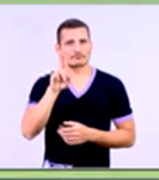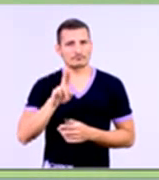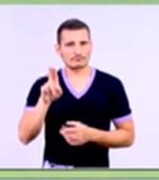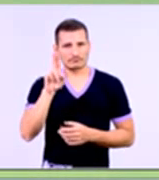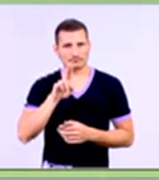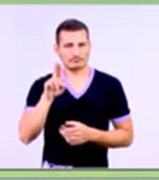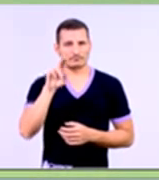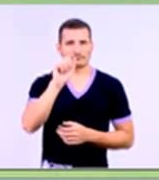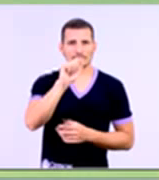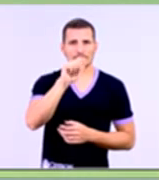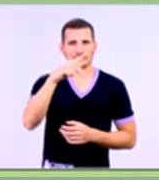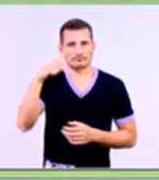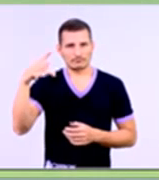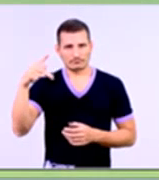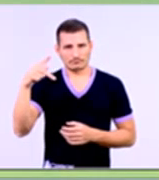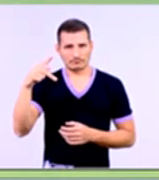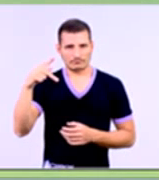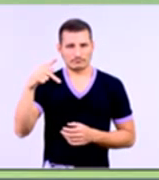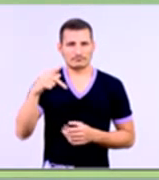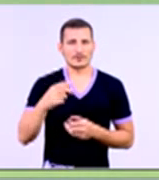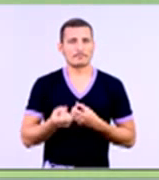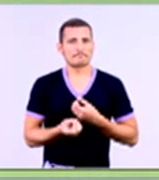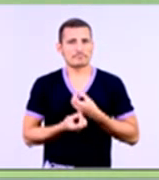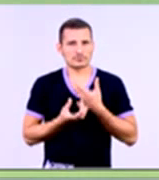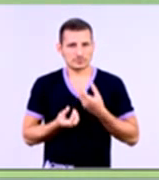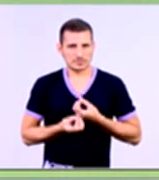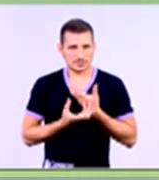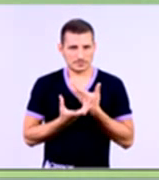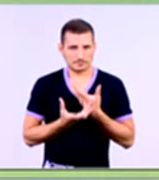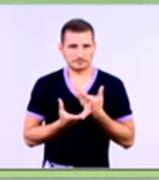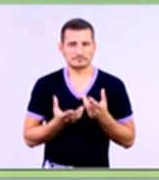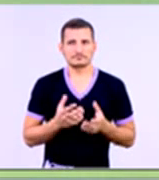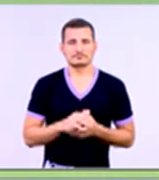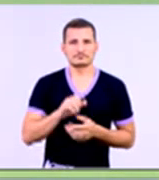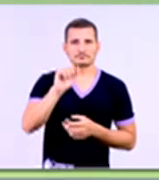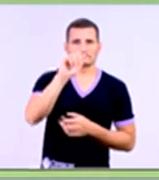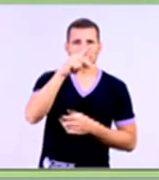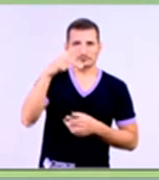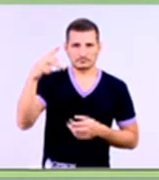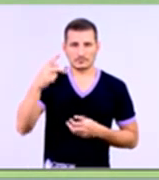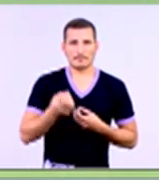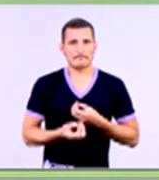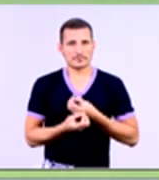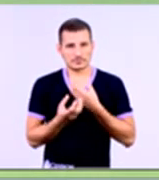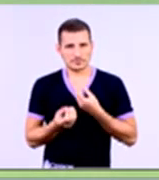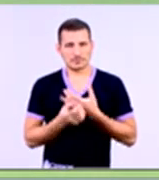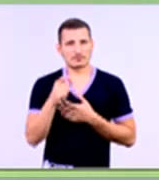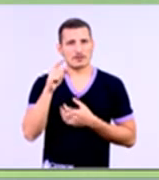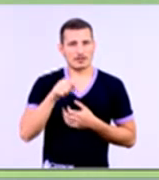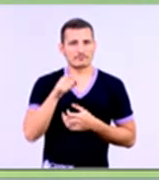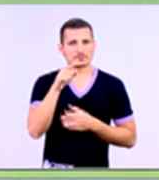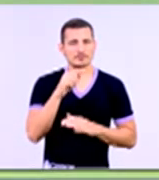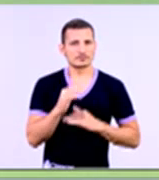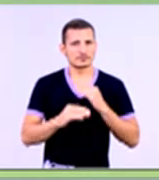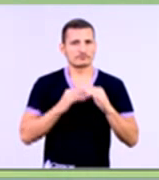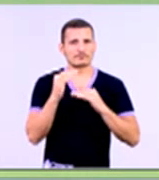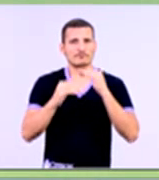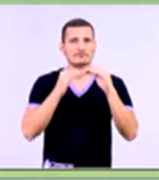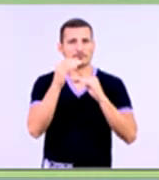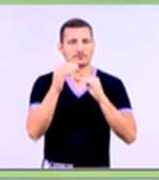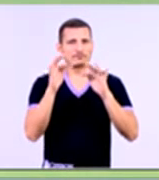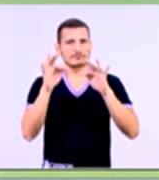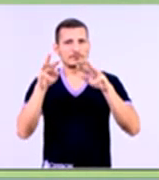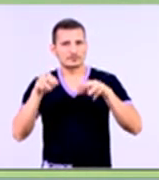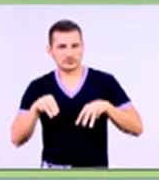para aplicações em produção. Aplicação em produção é aquela que você desenvolveu,